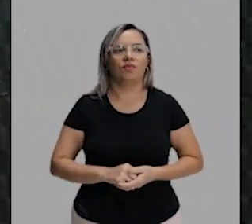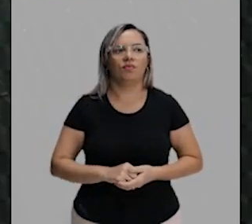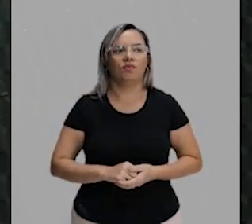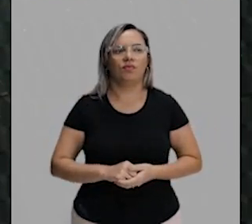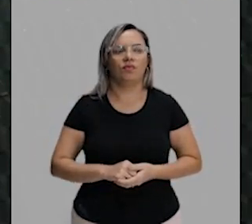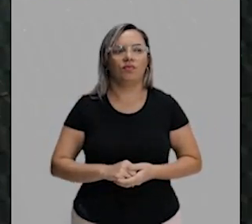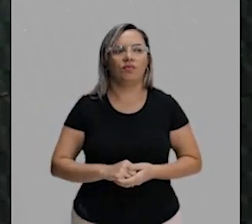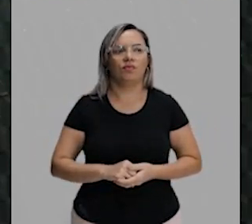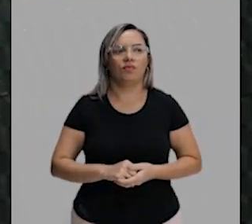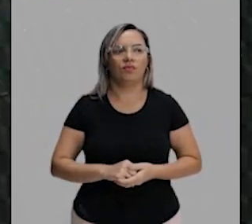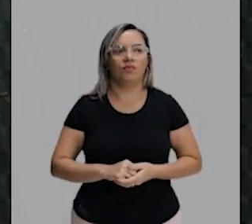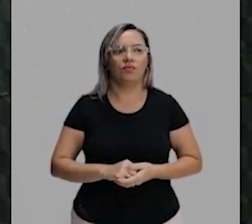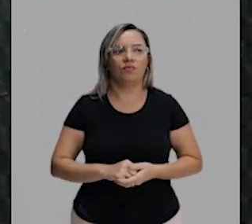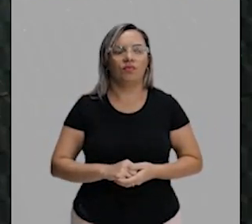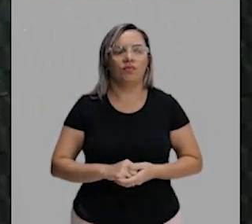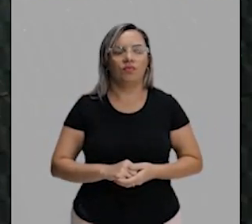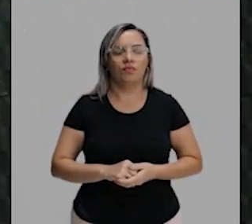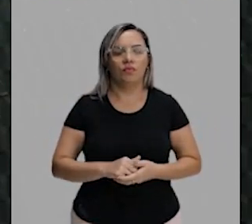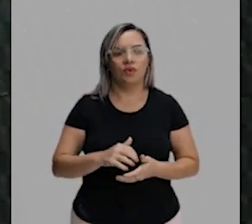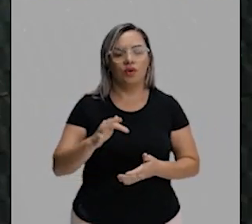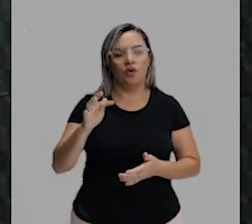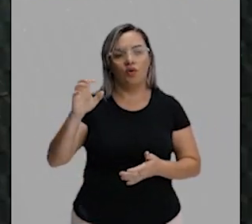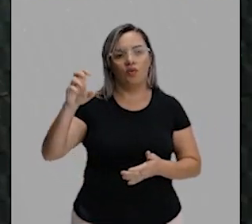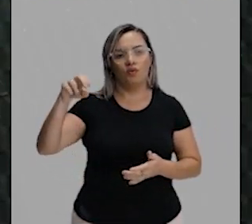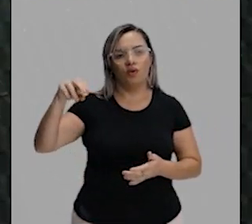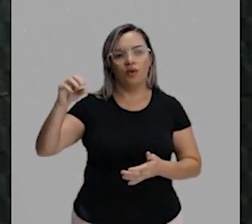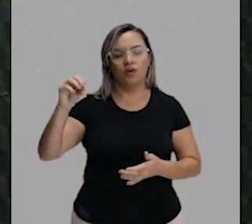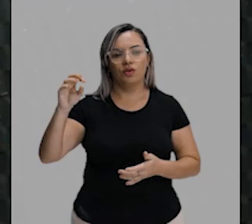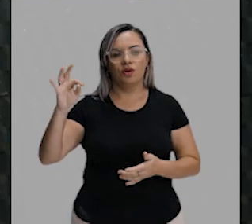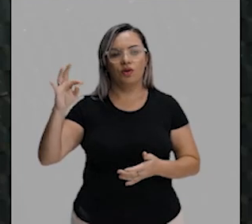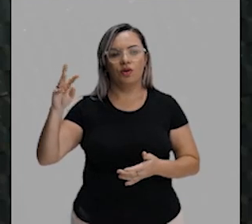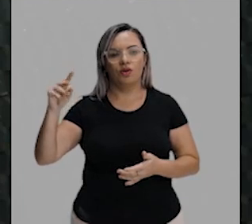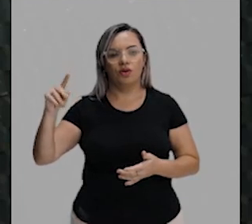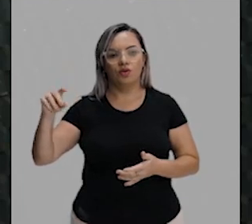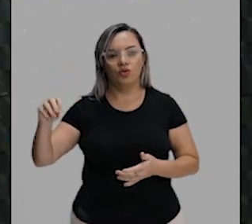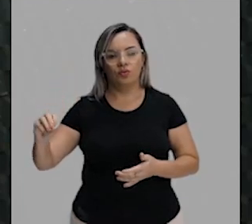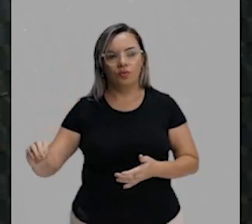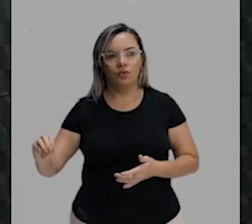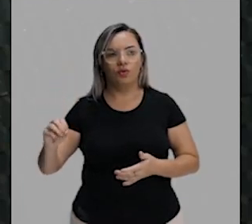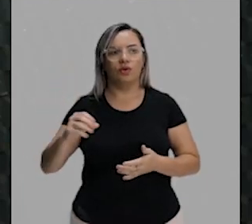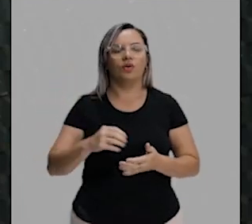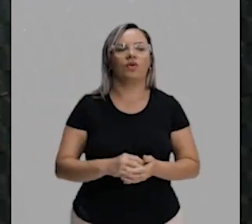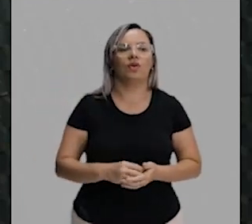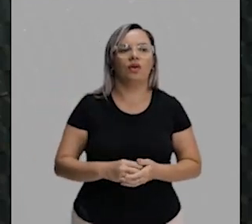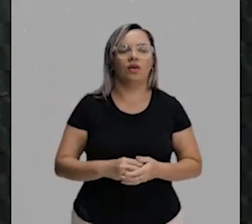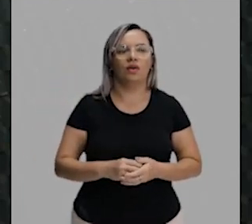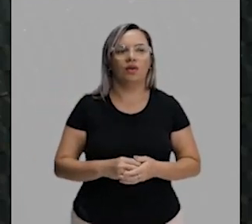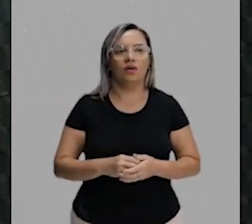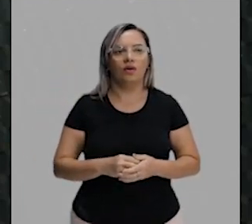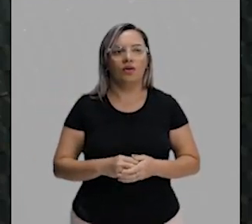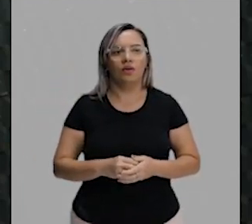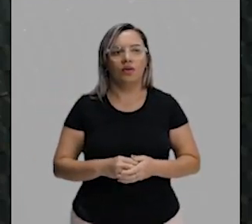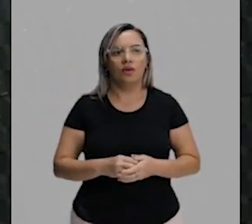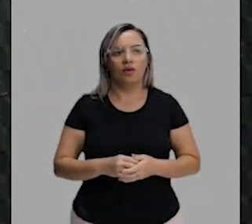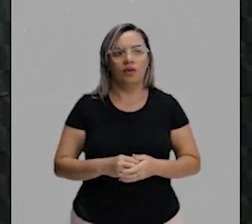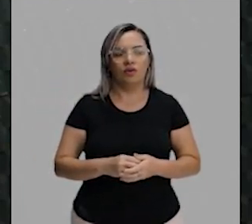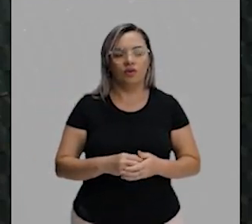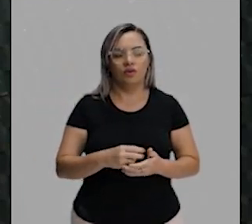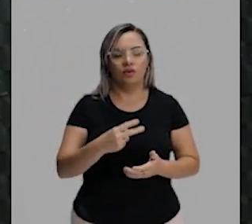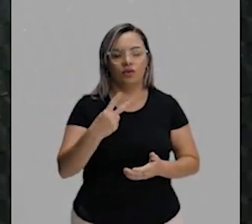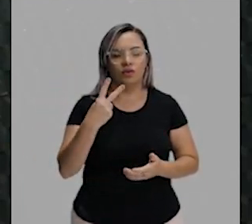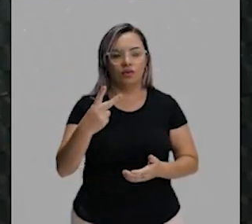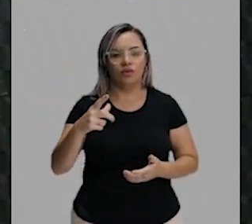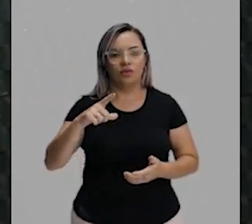desse indivíduo aqui, pessoal? Ó, o fenótipo dele é o quê? É esse mesmo aqui, né? Ele é heterozigoto. Tem